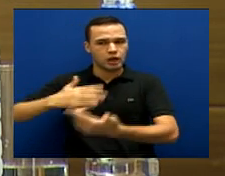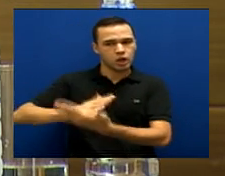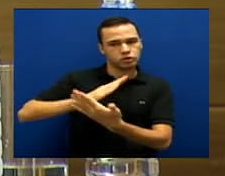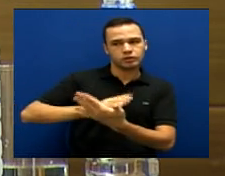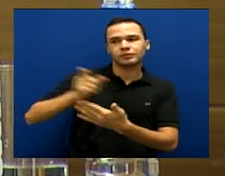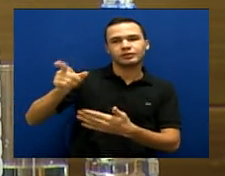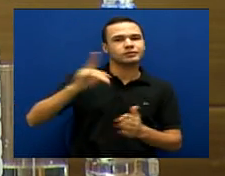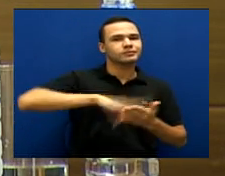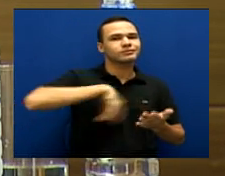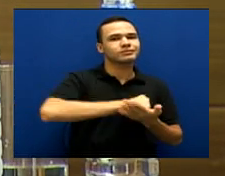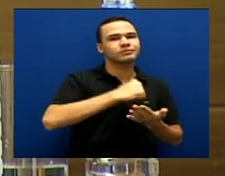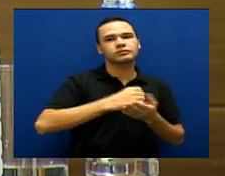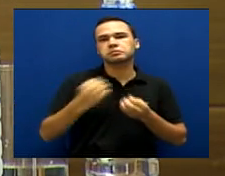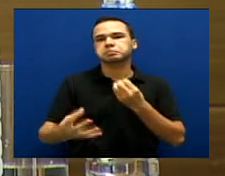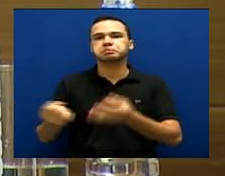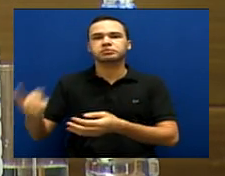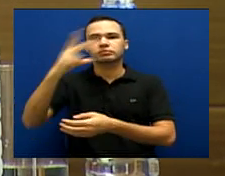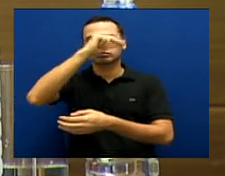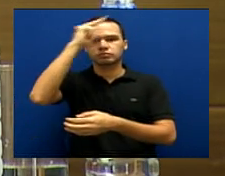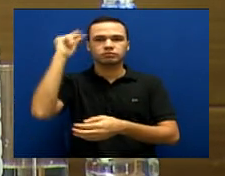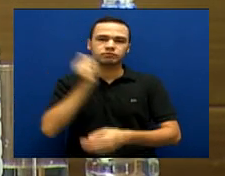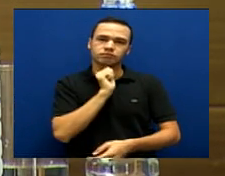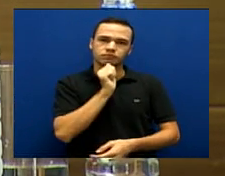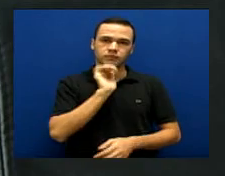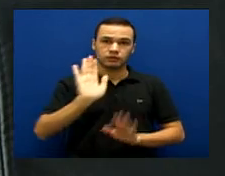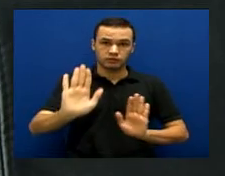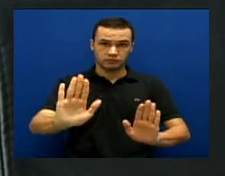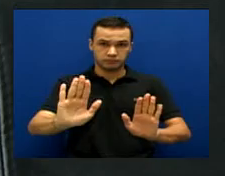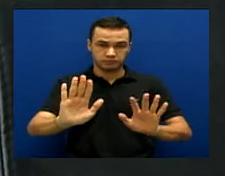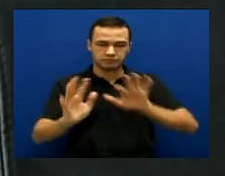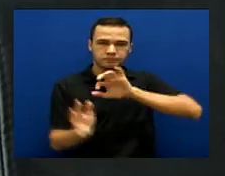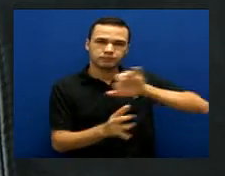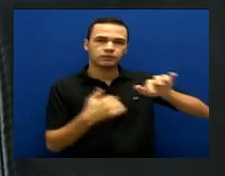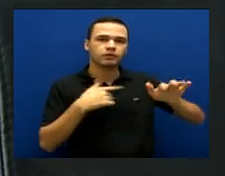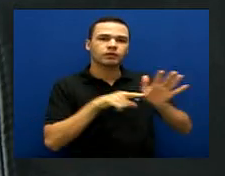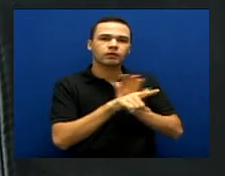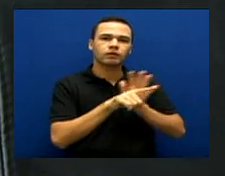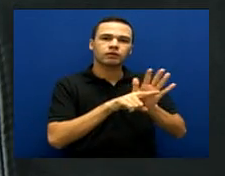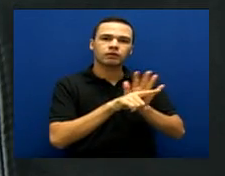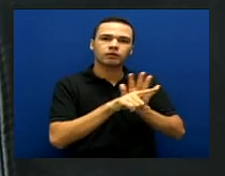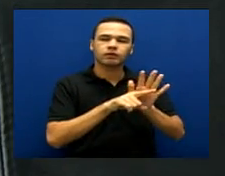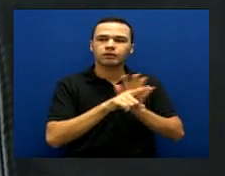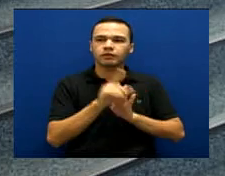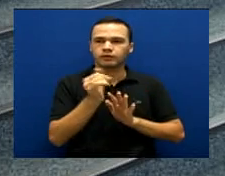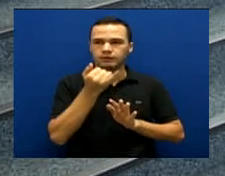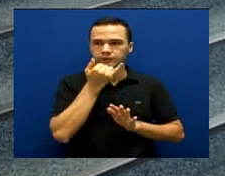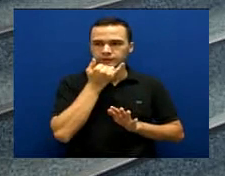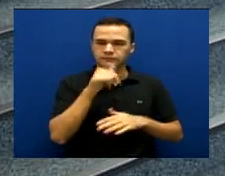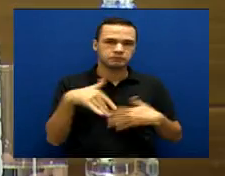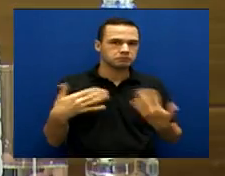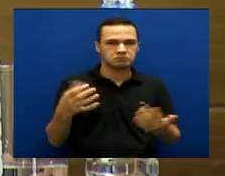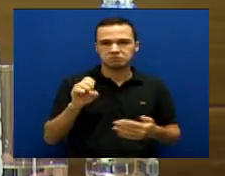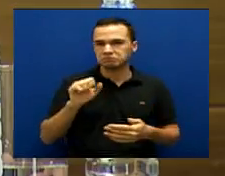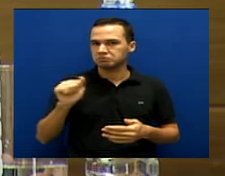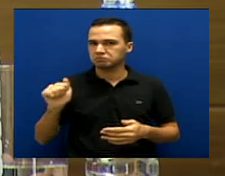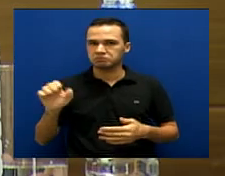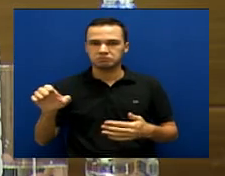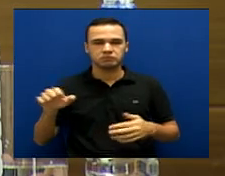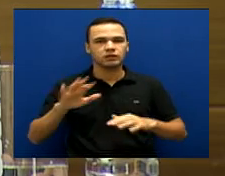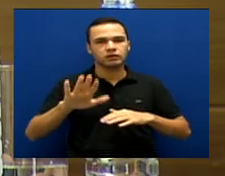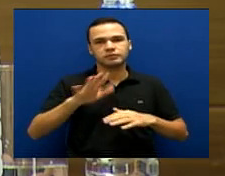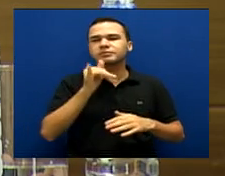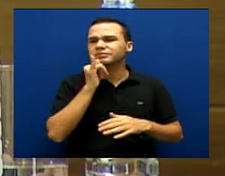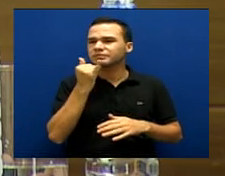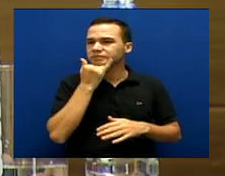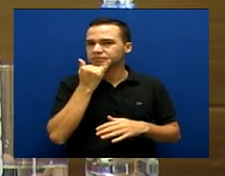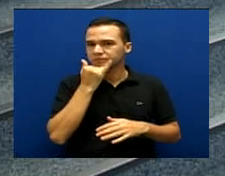prefeitura vai fazer uma pergunta que essa emenda era a feitura câmera cyber sobra se que